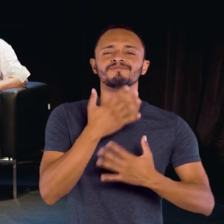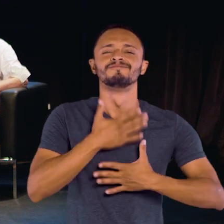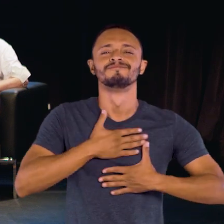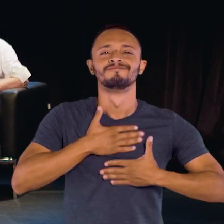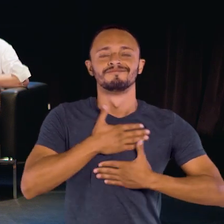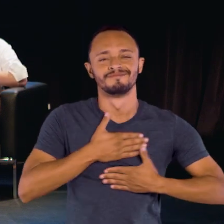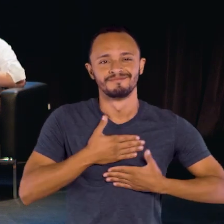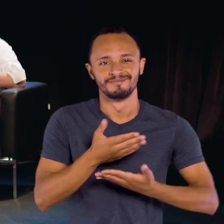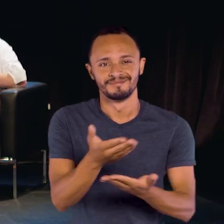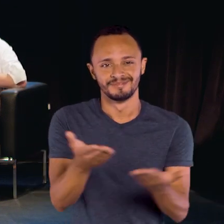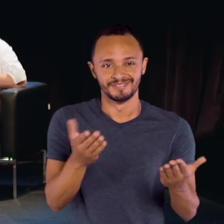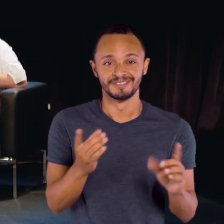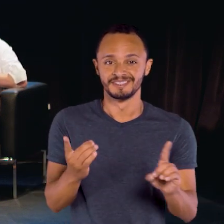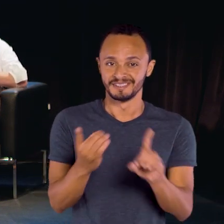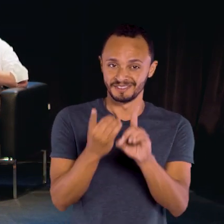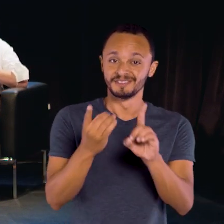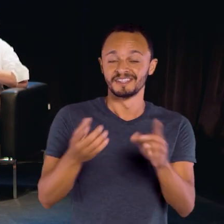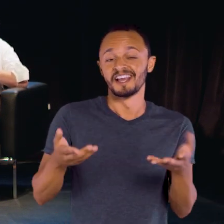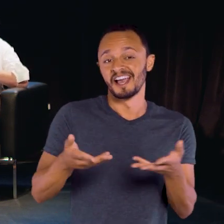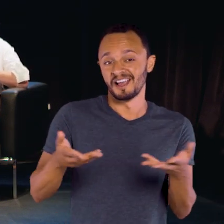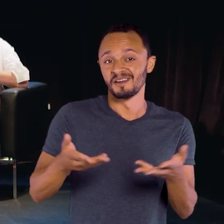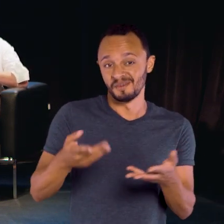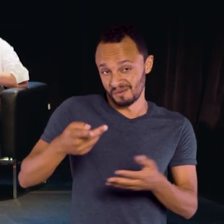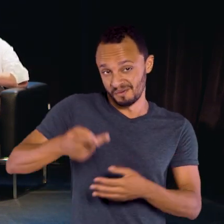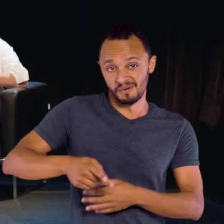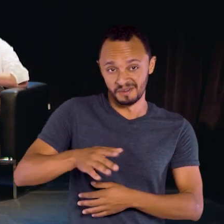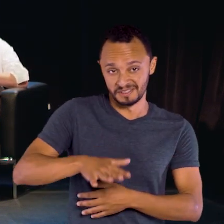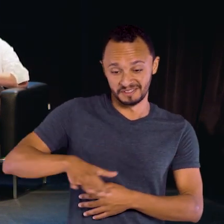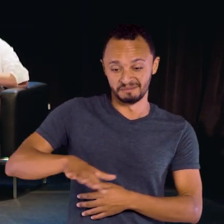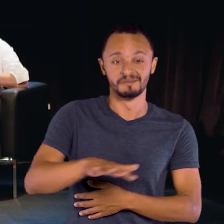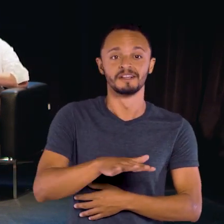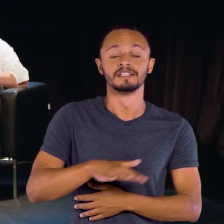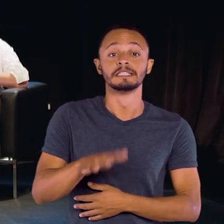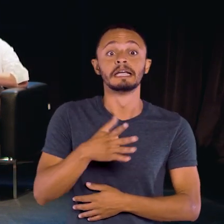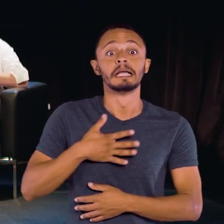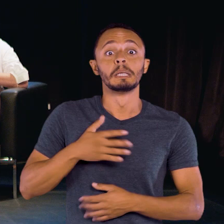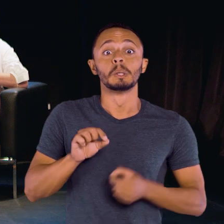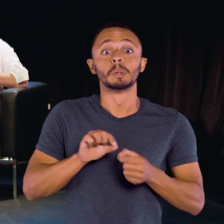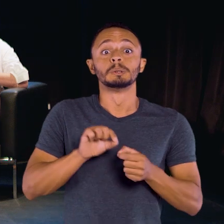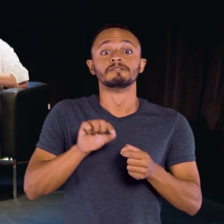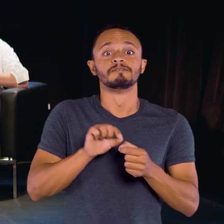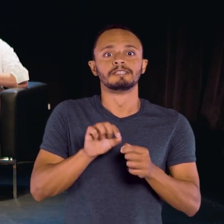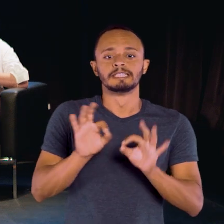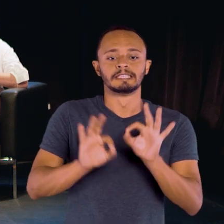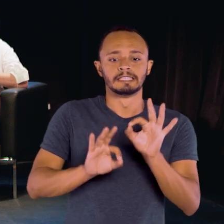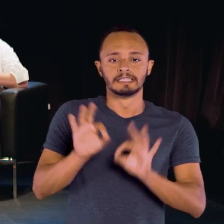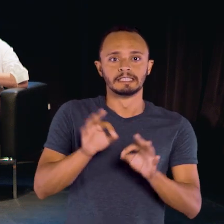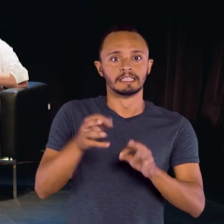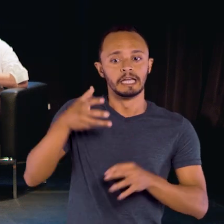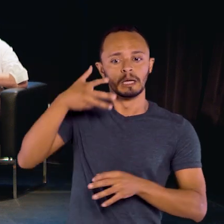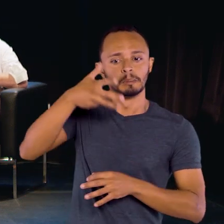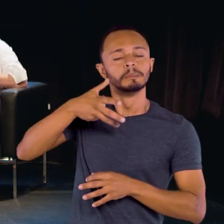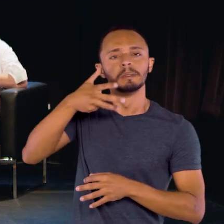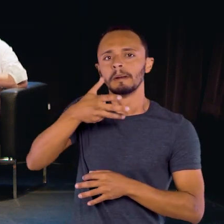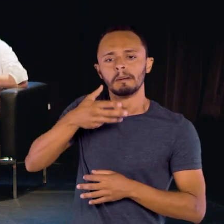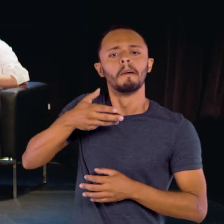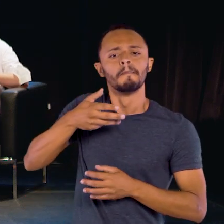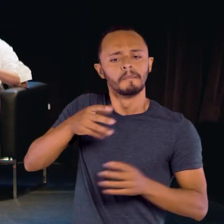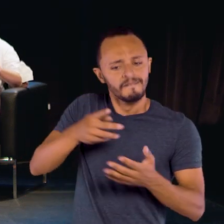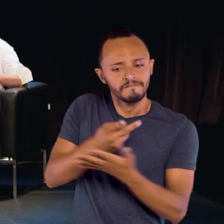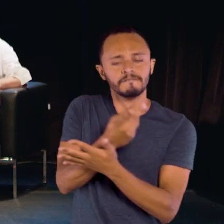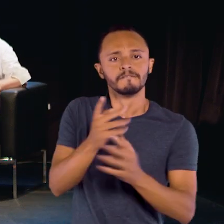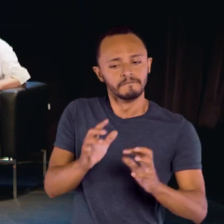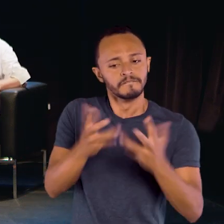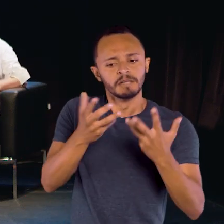Prazer estar aqui novamente no Sesc Vila Mariana, onde eu realizei tantos eventos bons durante mais de 3 anos,